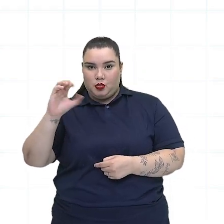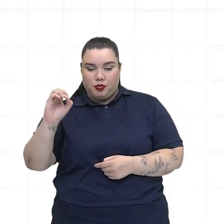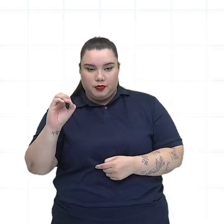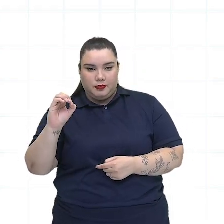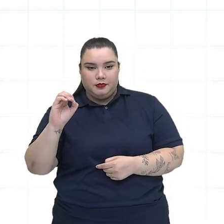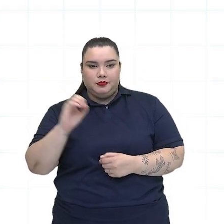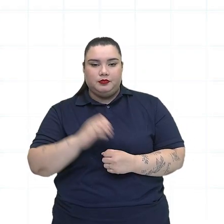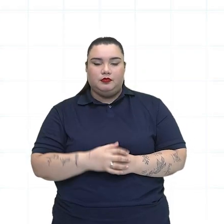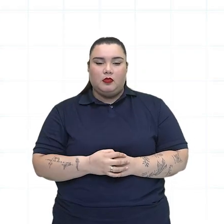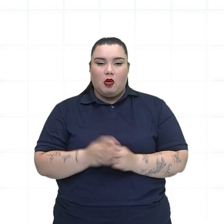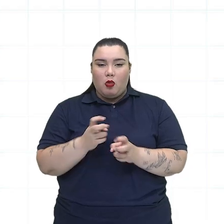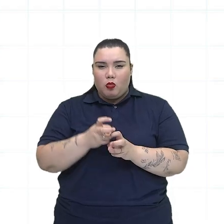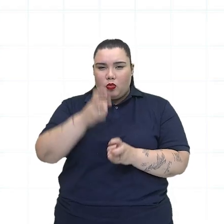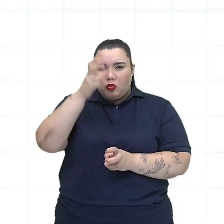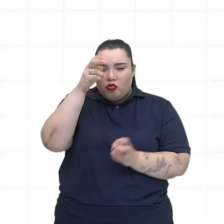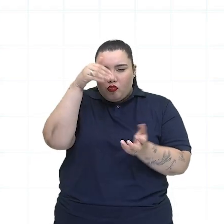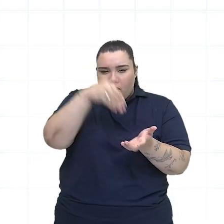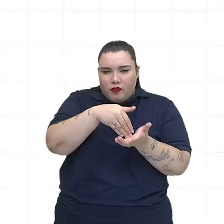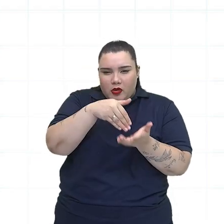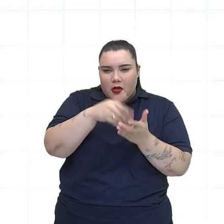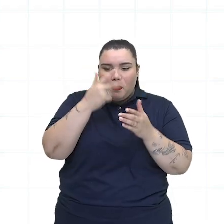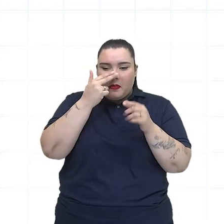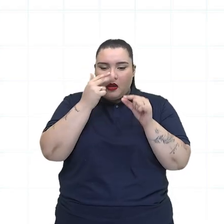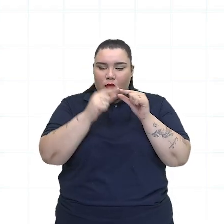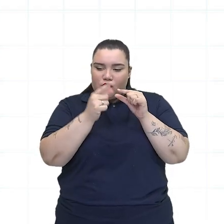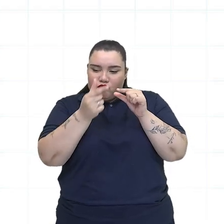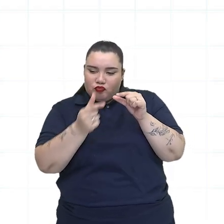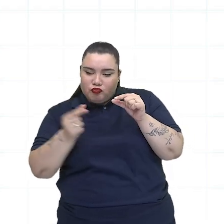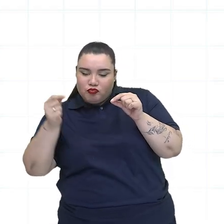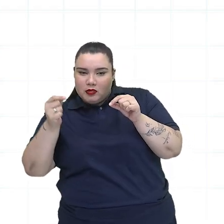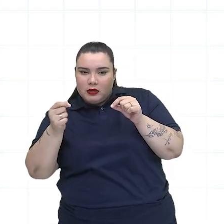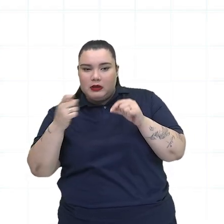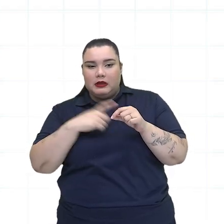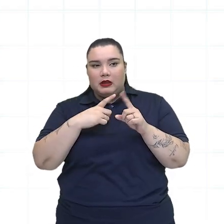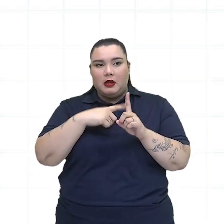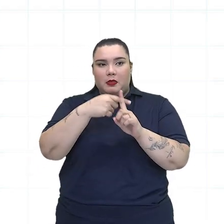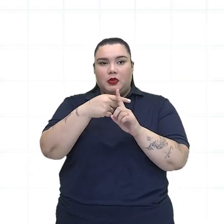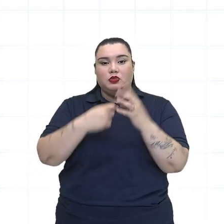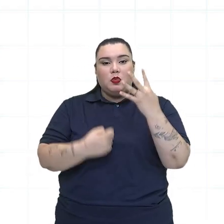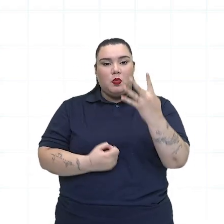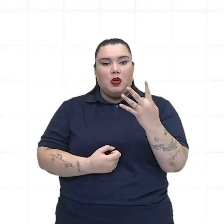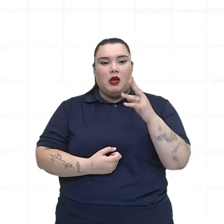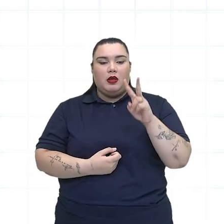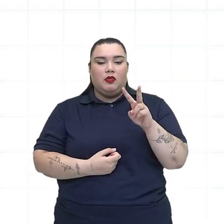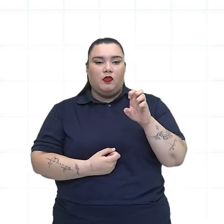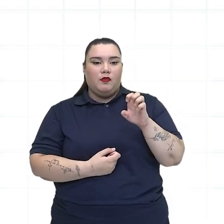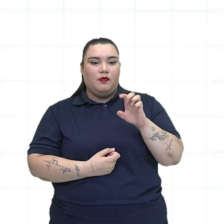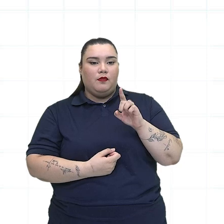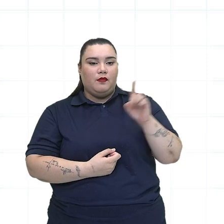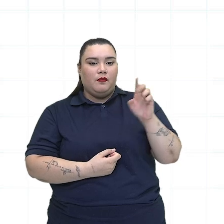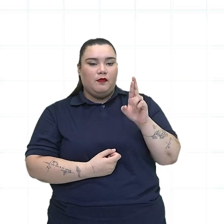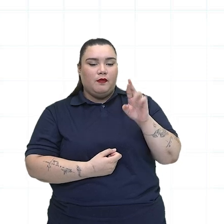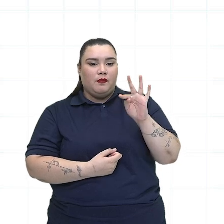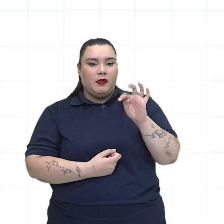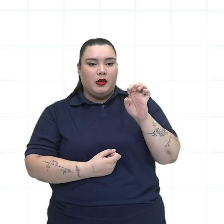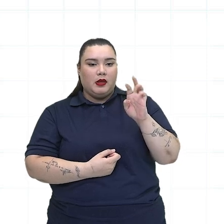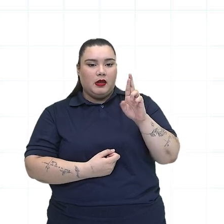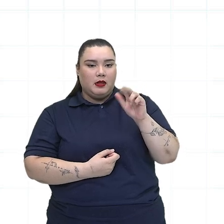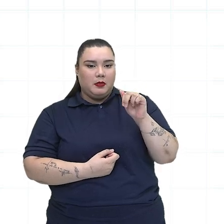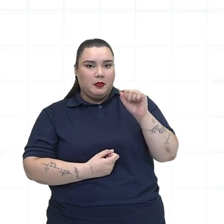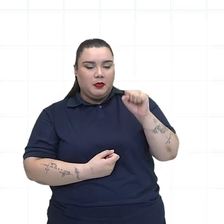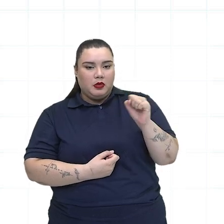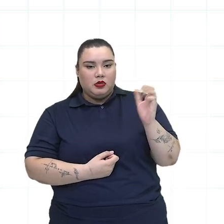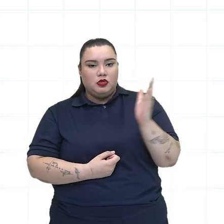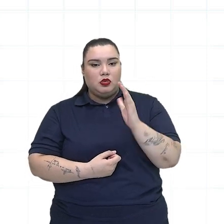da nossa coluna, como se fosse ali um rabinho, né? A gente tem mais 4 vértebras coxígeas, que também se